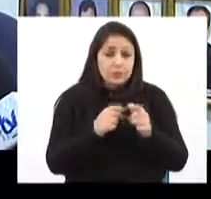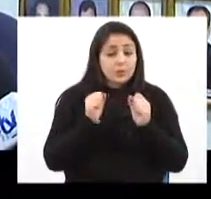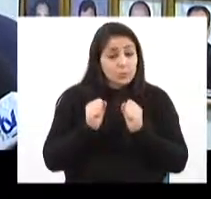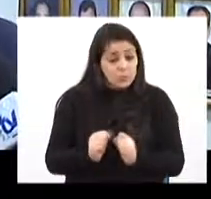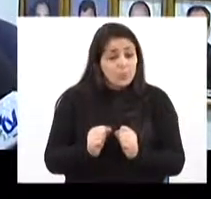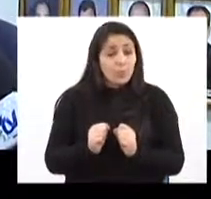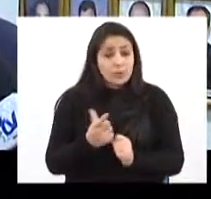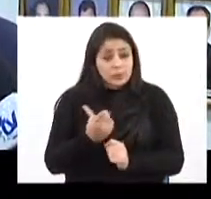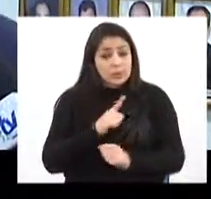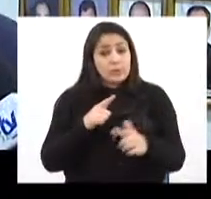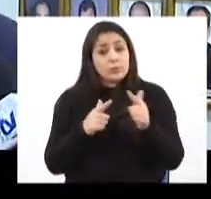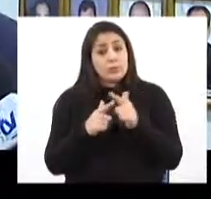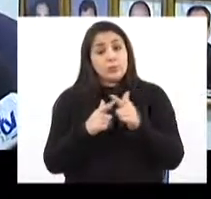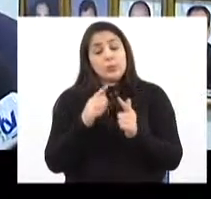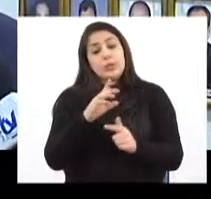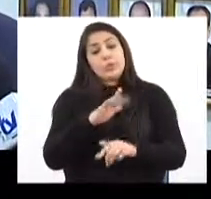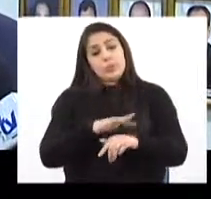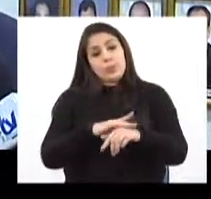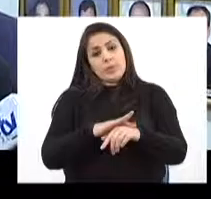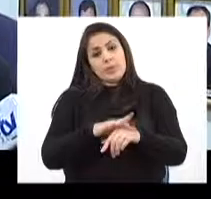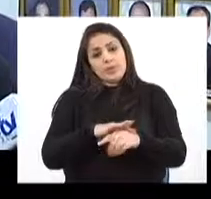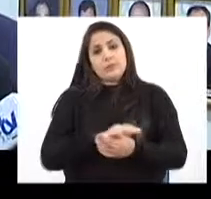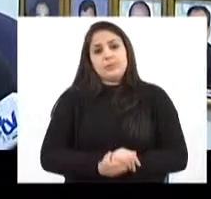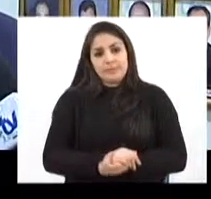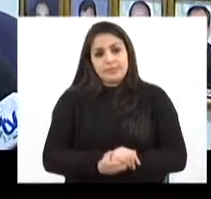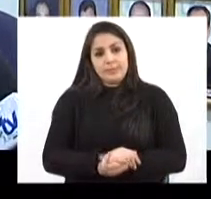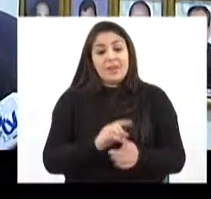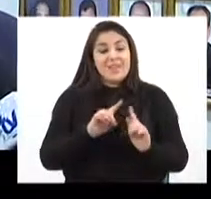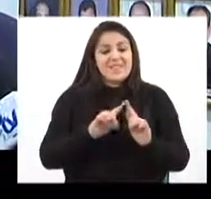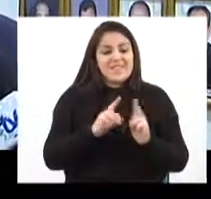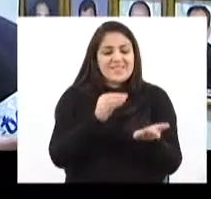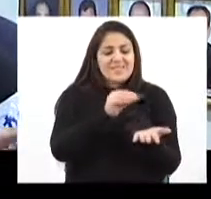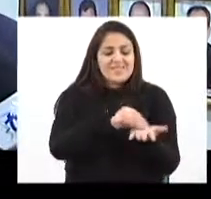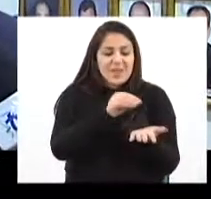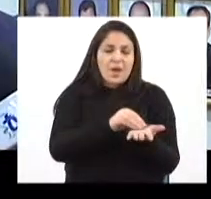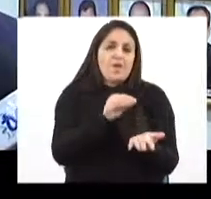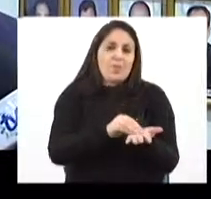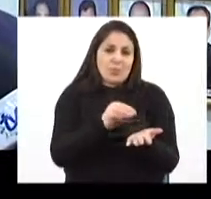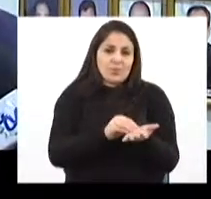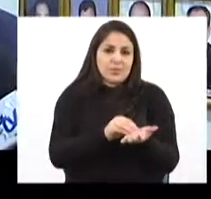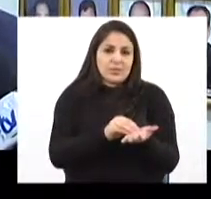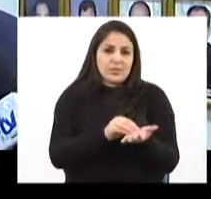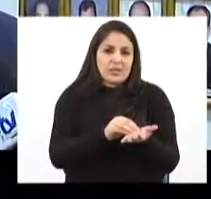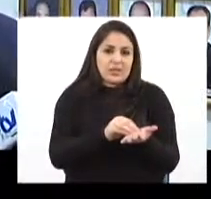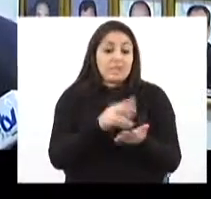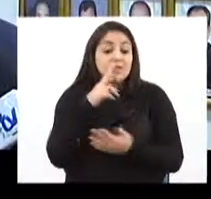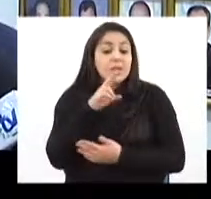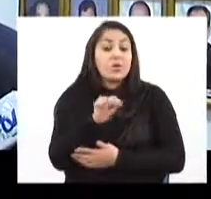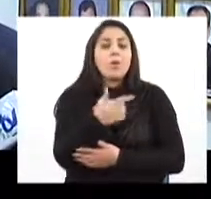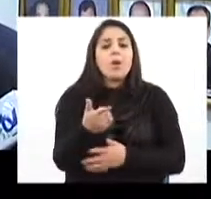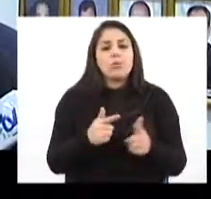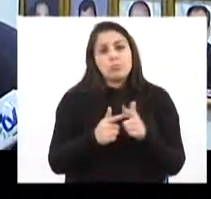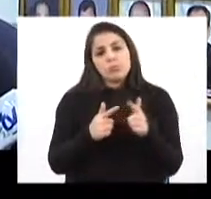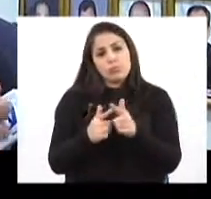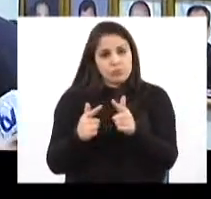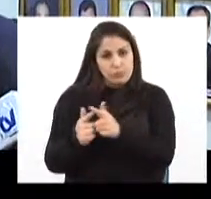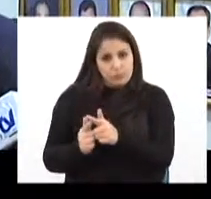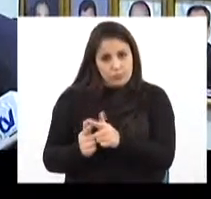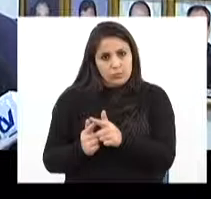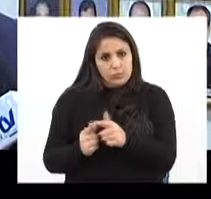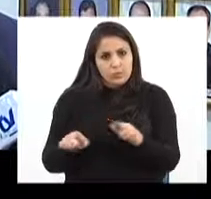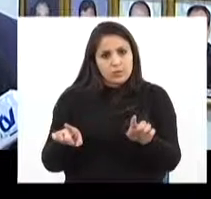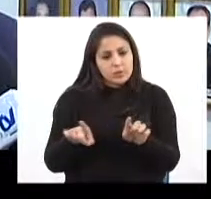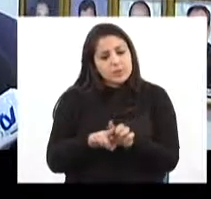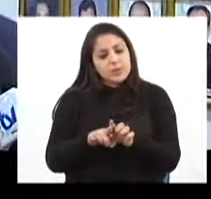bactérias que podem produzir esse tipo de doença, não é apenas uma. Então, falta a identificação, porque a partir da identificação